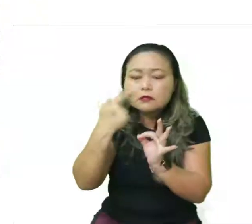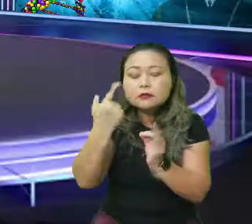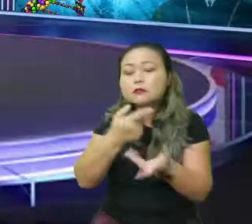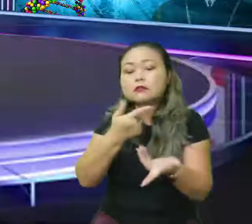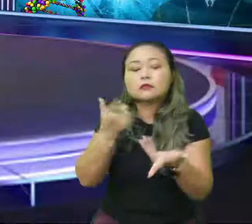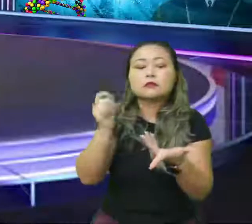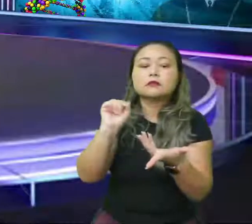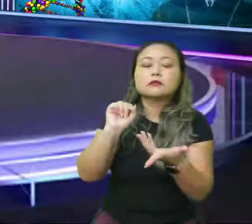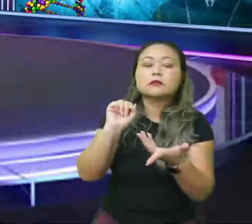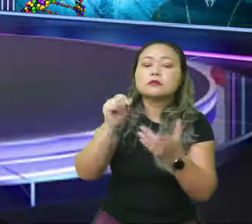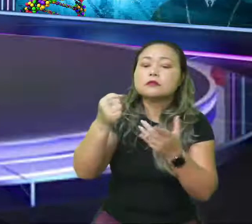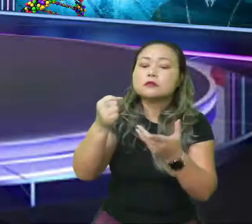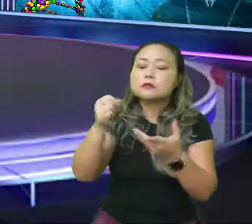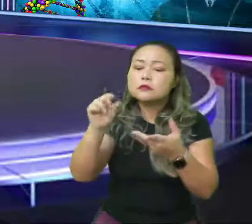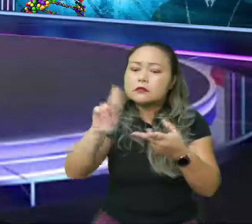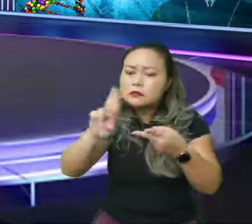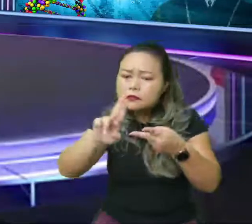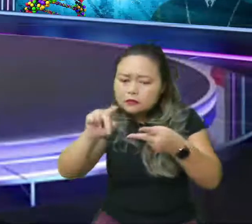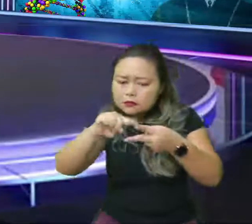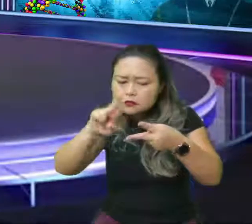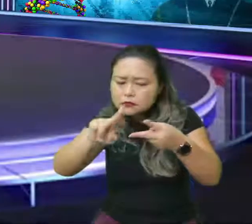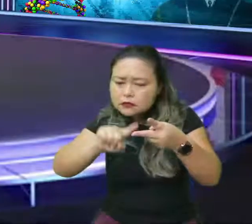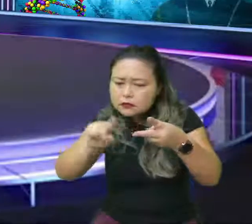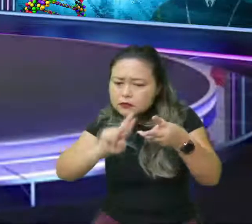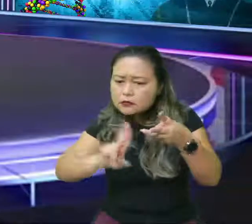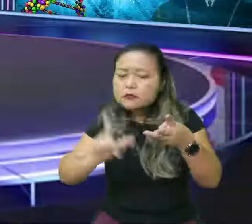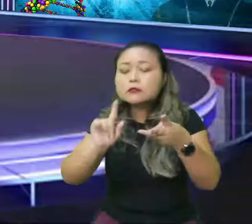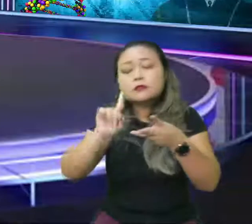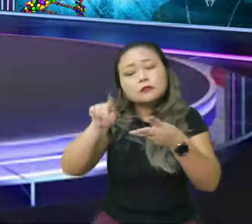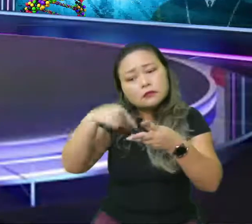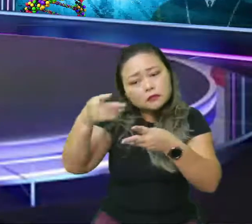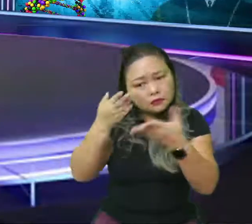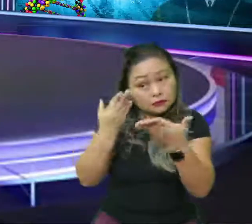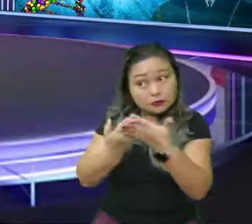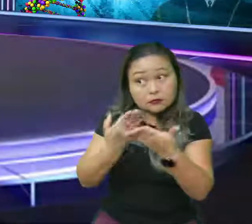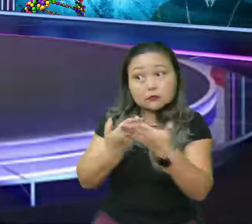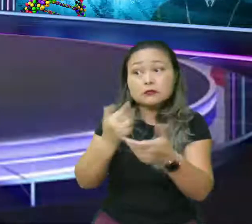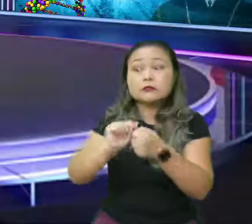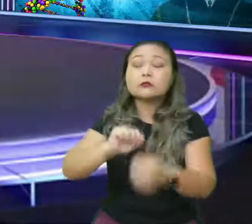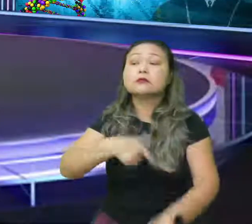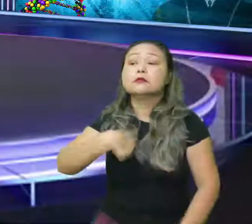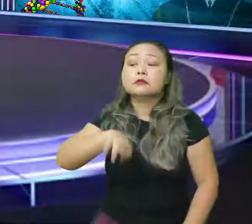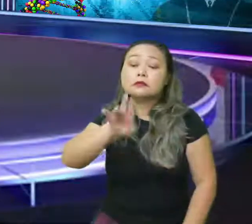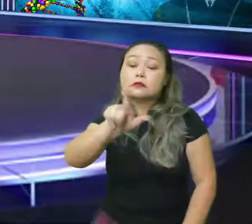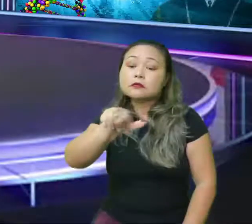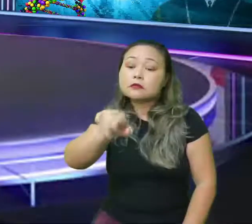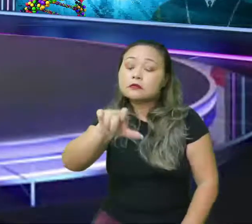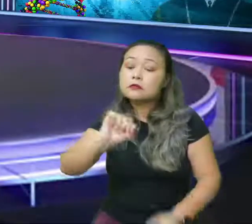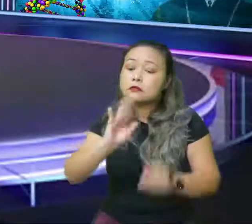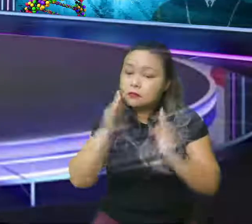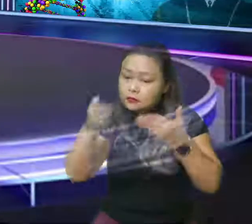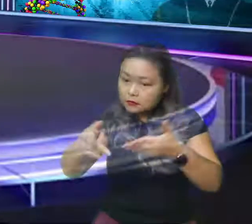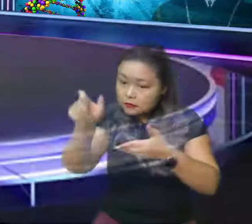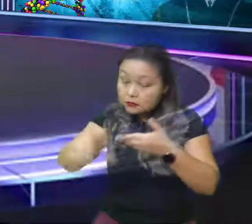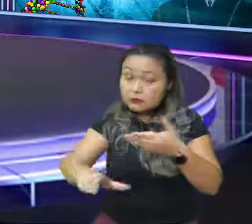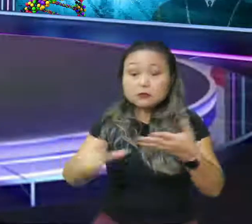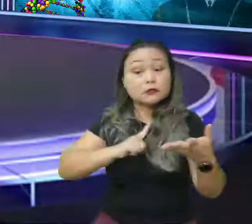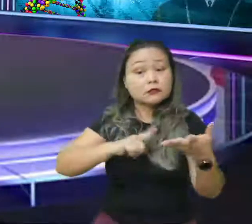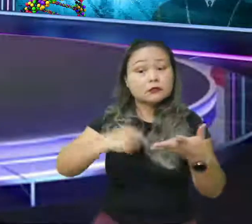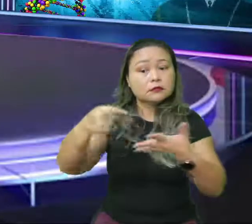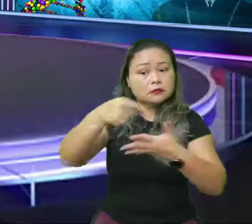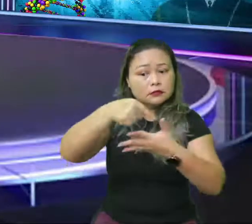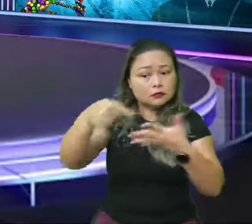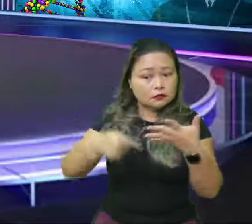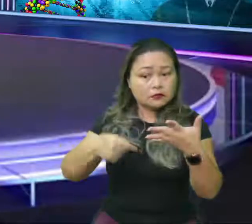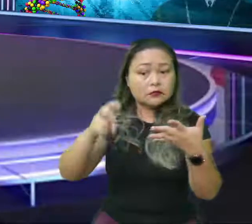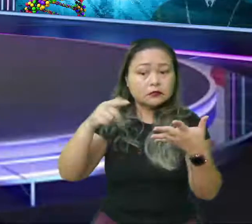mim. Então, você tem, de acordo com os estudos de Carl von Linné, você tem as 7 categorias,